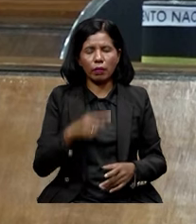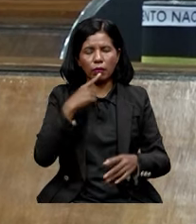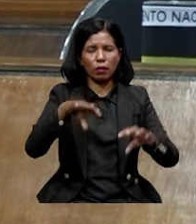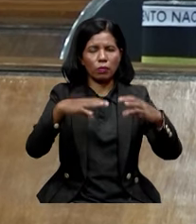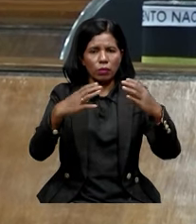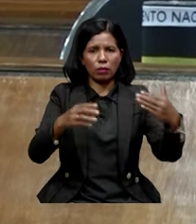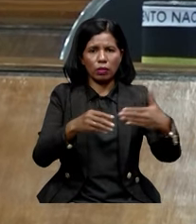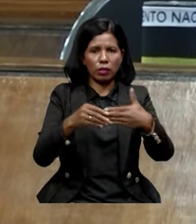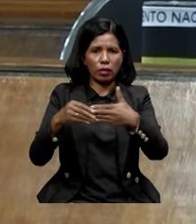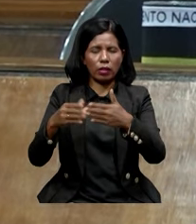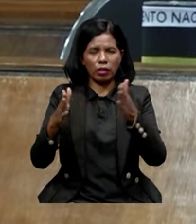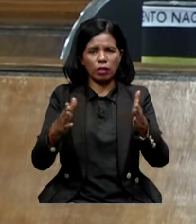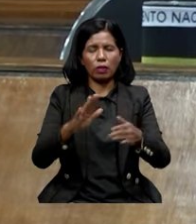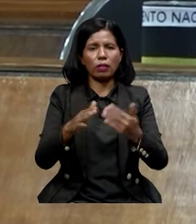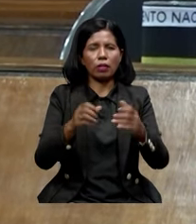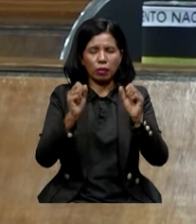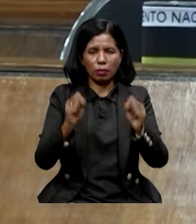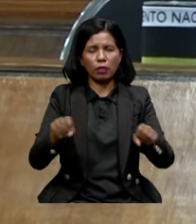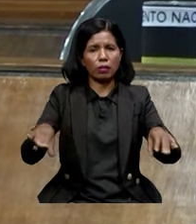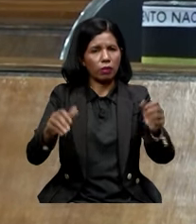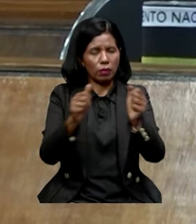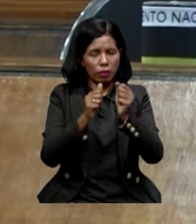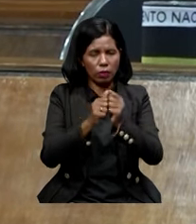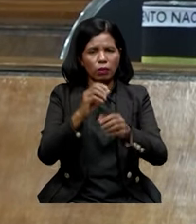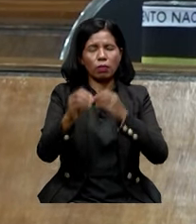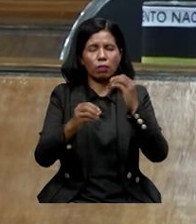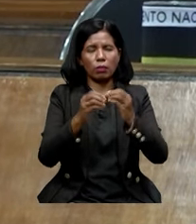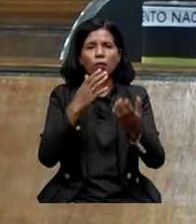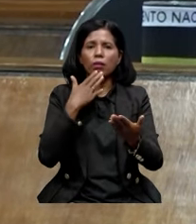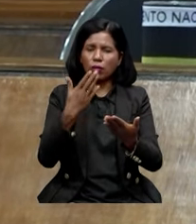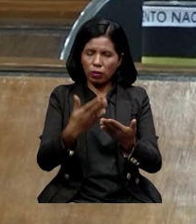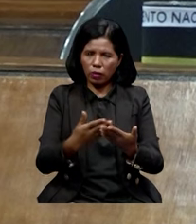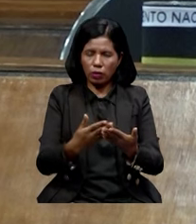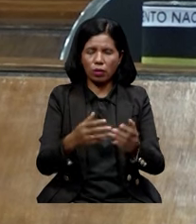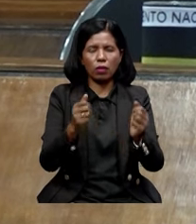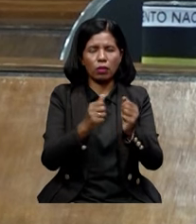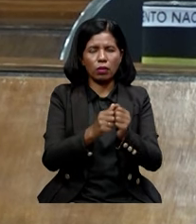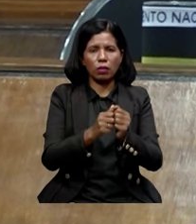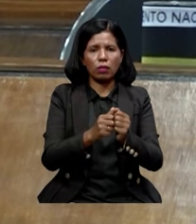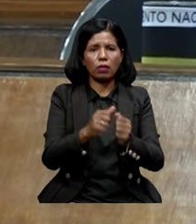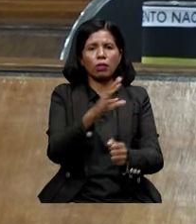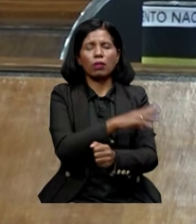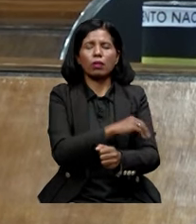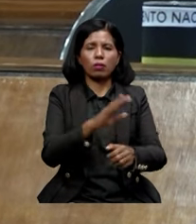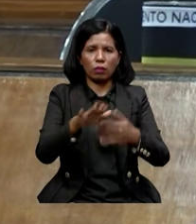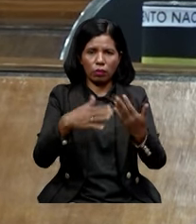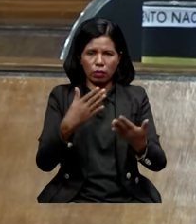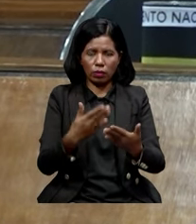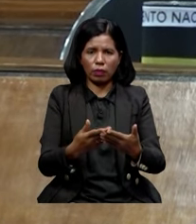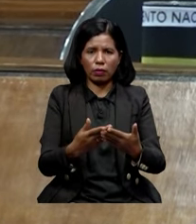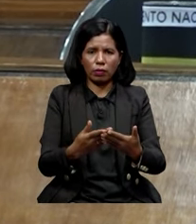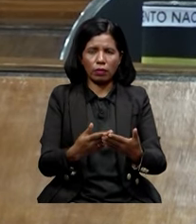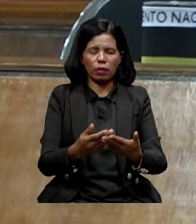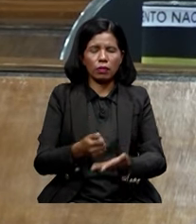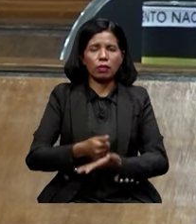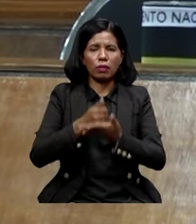gorejor atu bele coordena asunto ne hodi dia hospital sira na beke ia